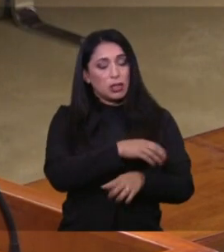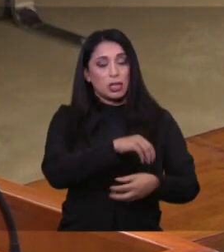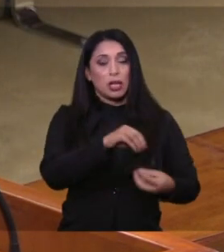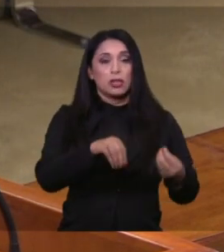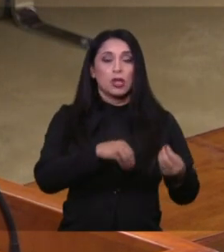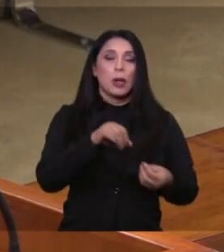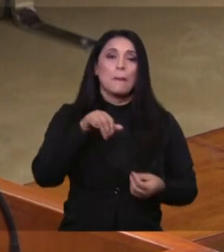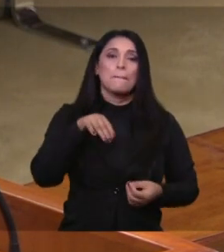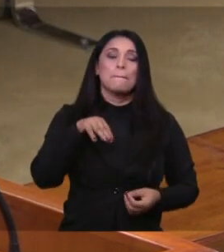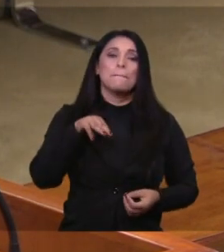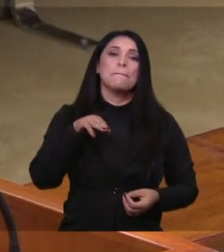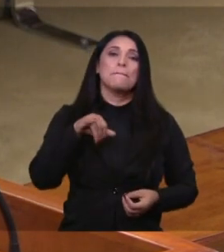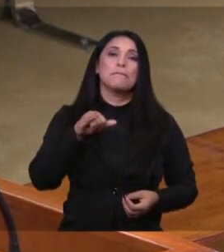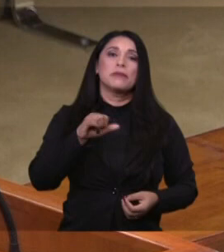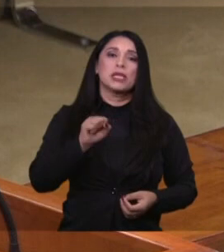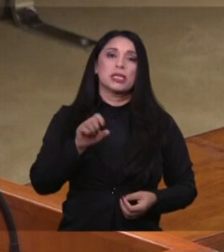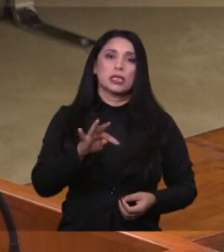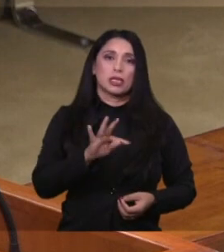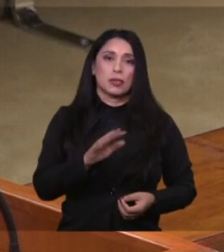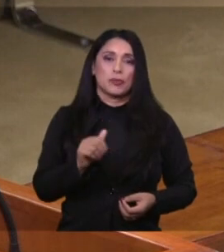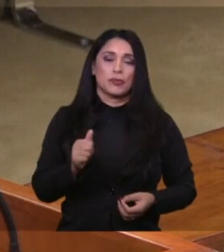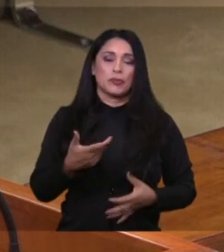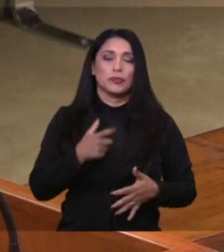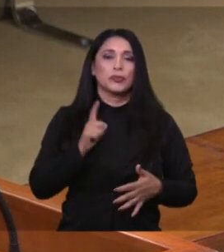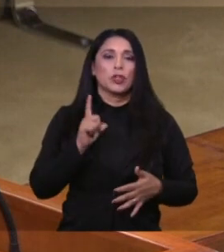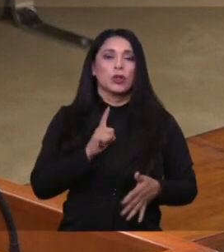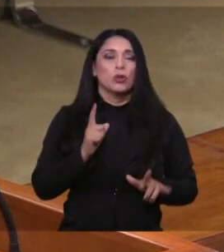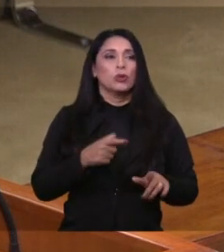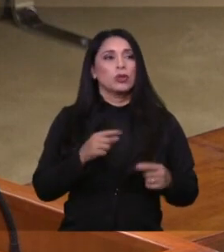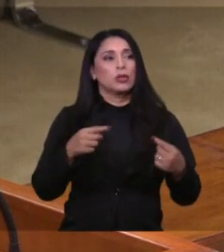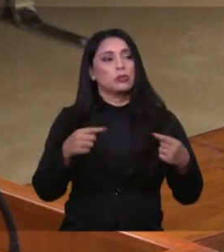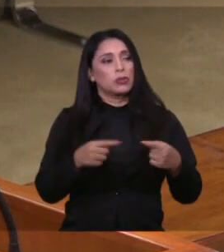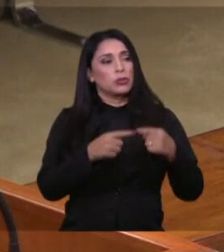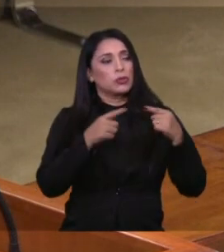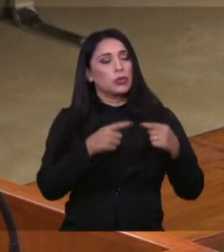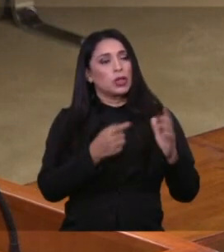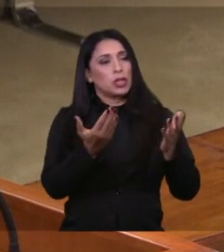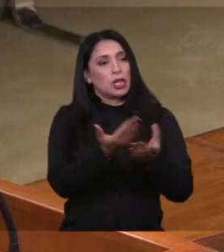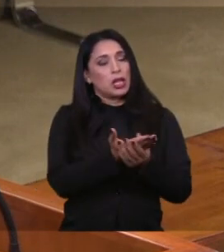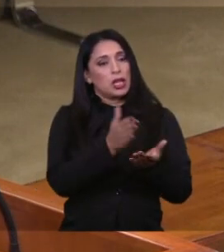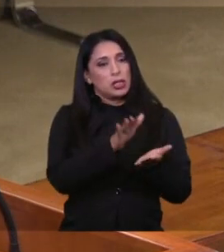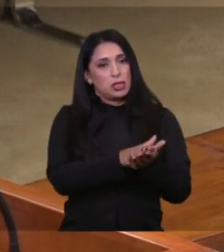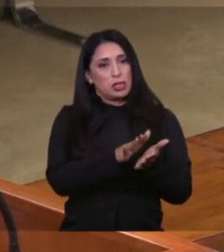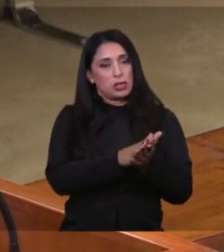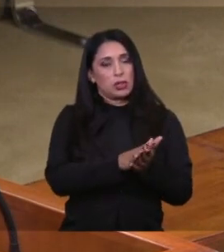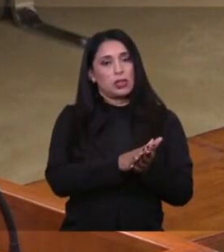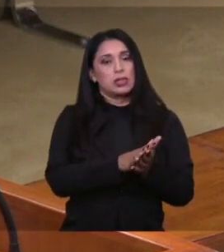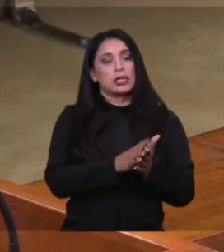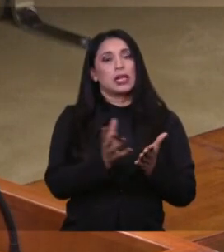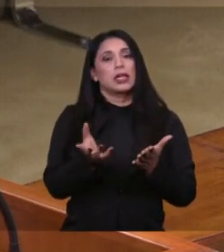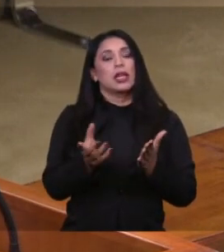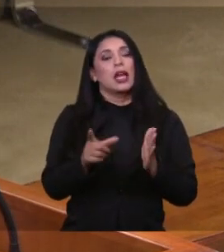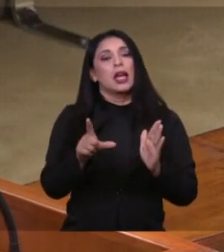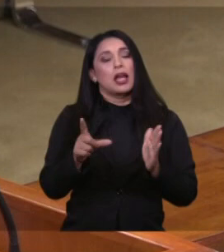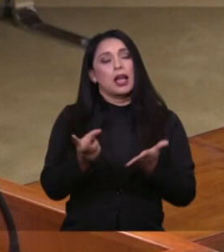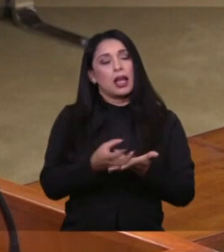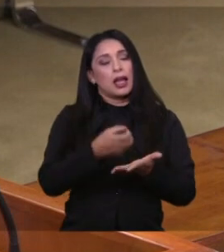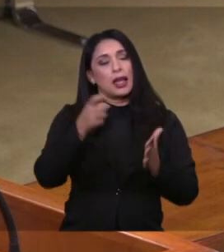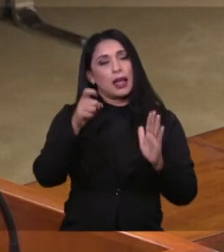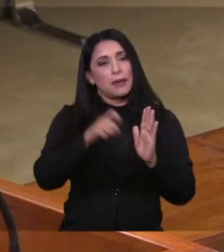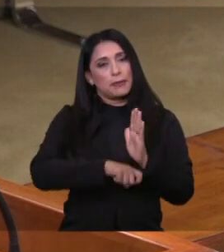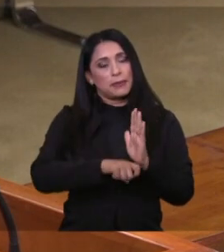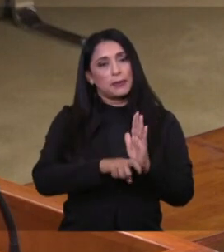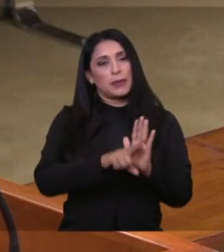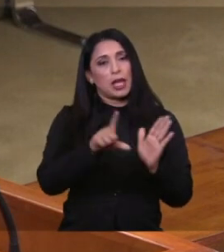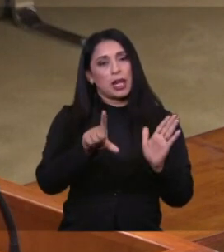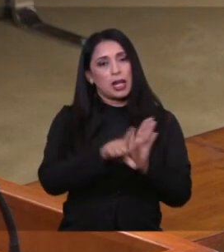O que explica, na verdade, a propositora dessas ações é que a tramitação legislativa da lei complementar demorou mais